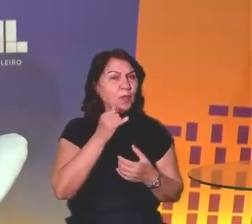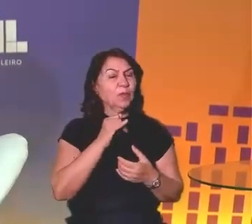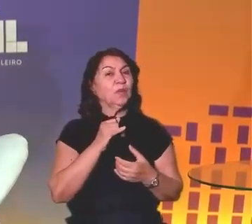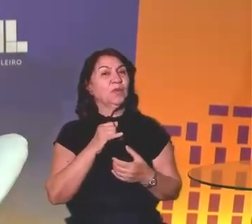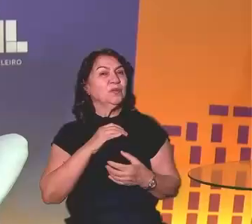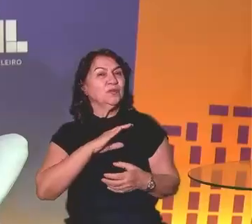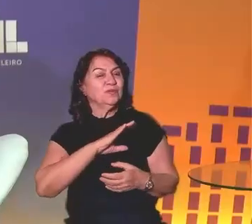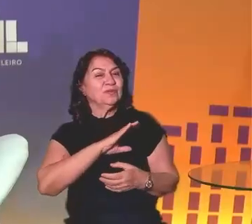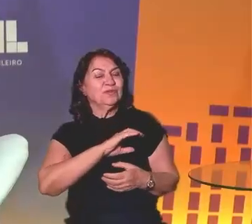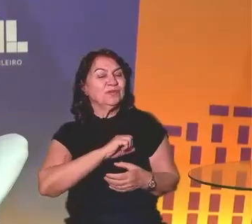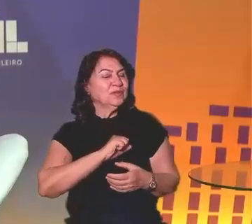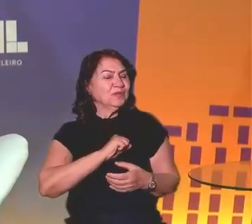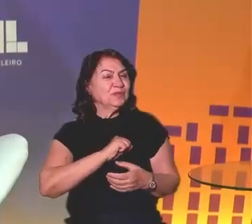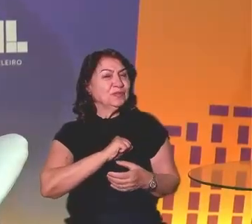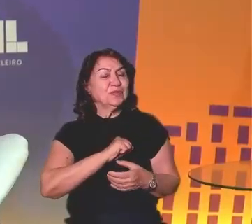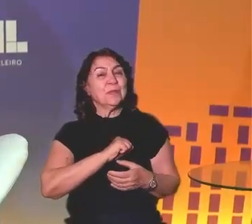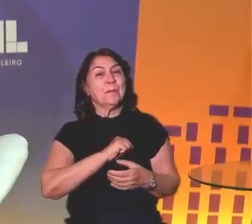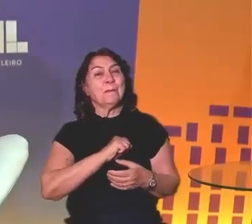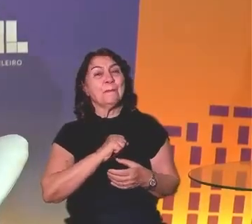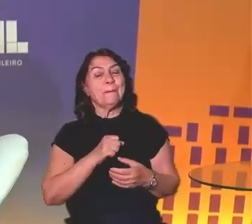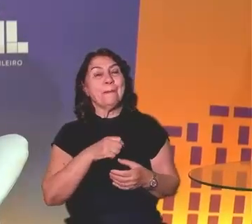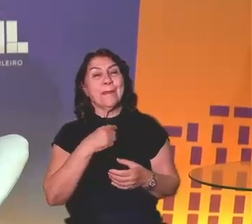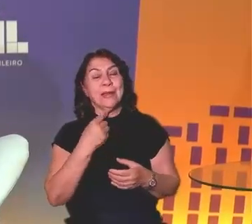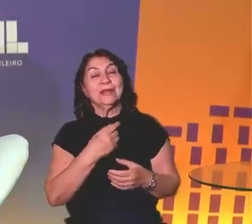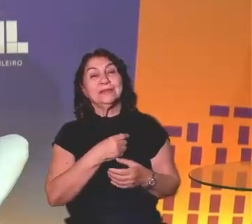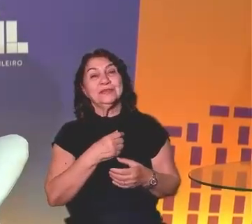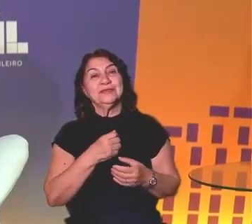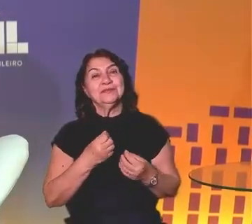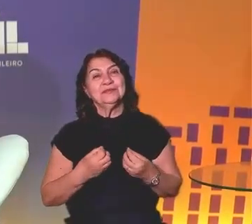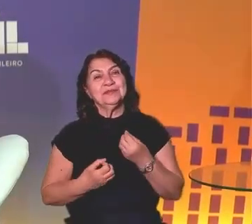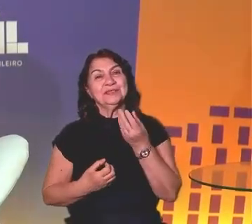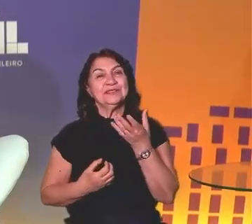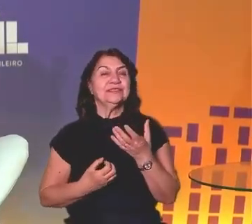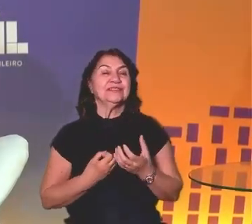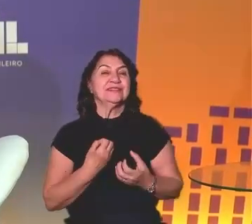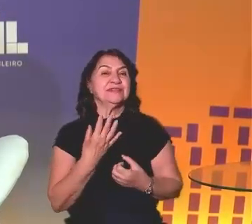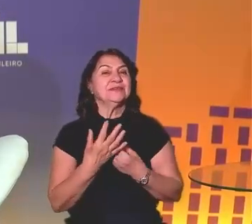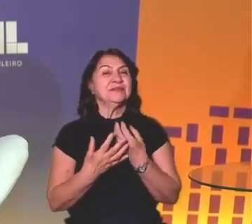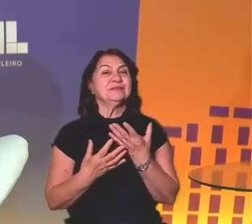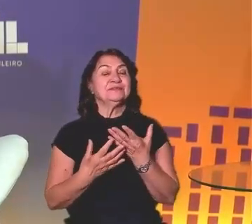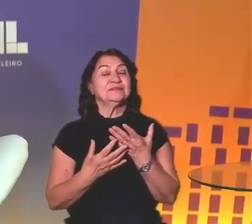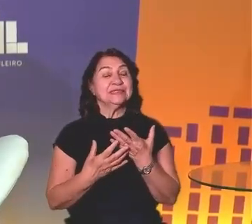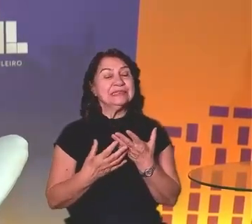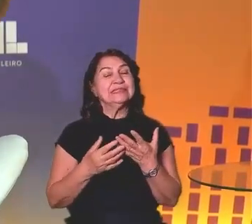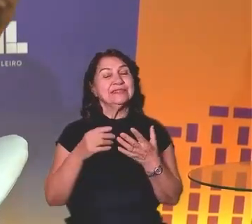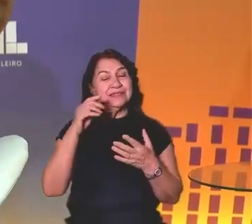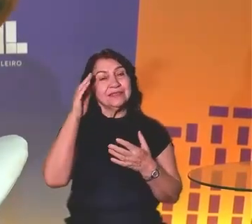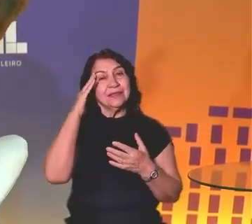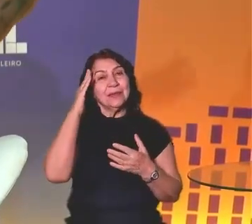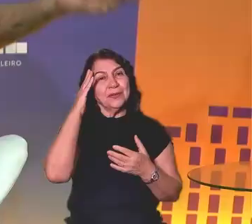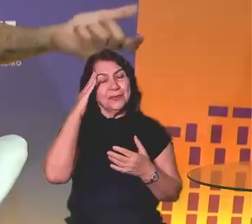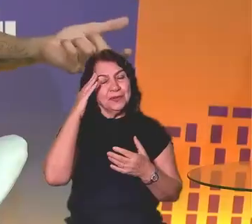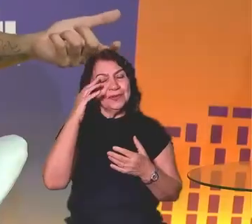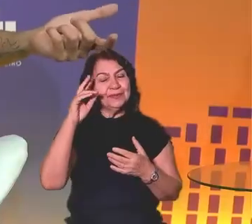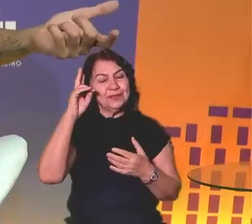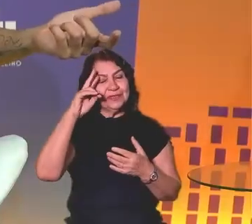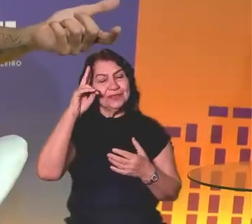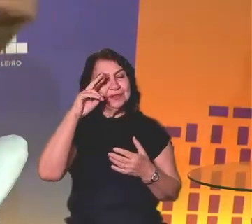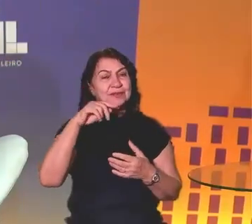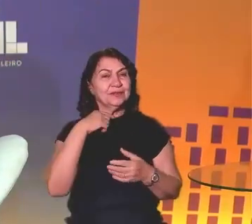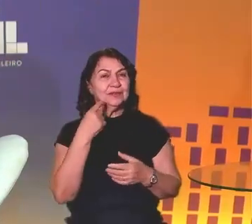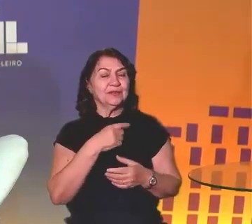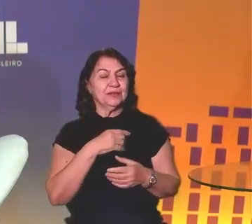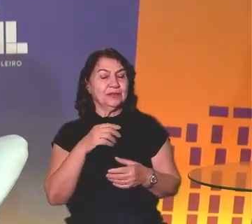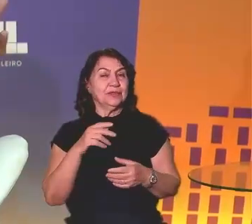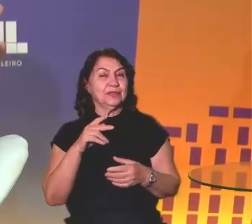eu amo, amo, amo, a gente pede para eles se expressarem. Porque a gente sabe o apagamento histórico que tem no nosso país.